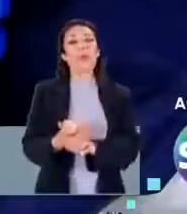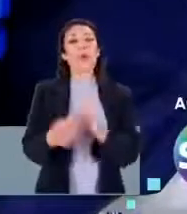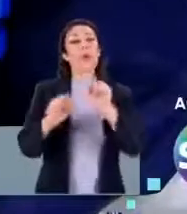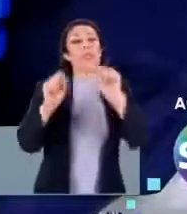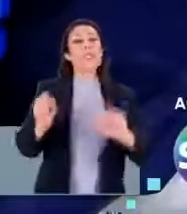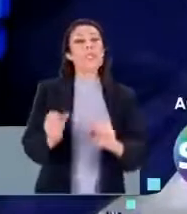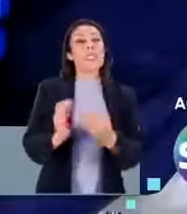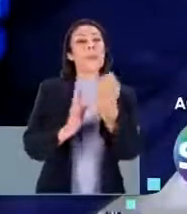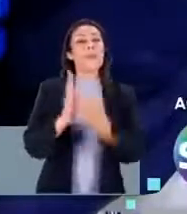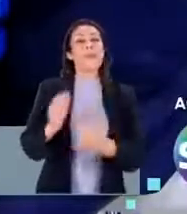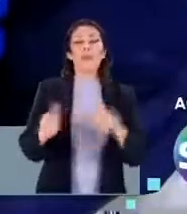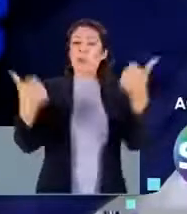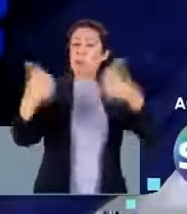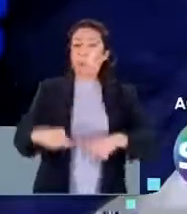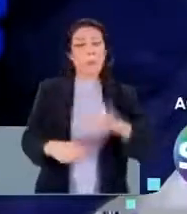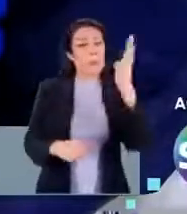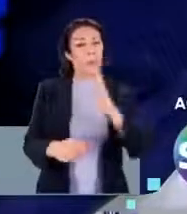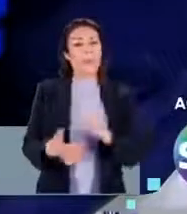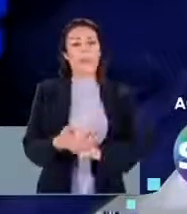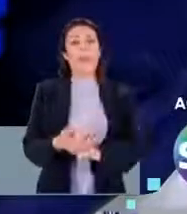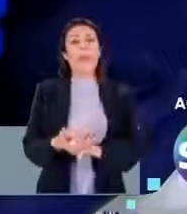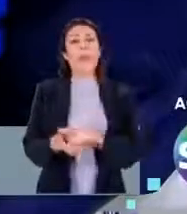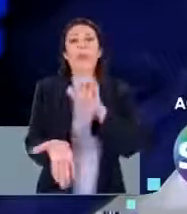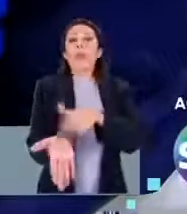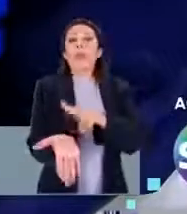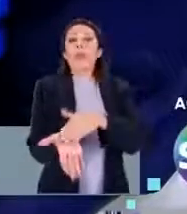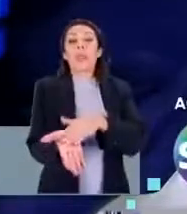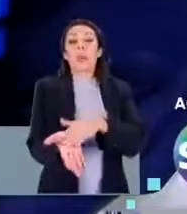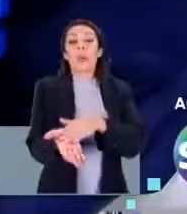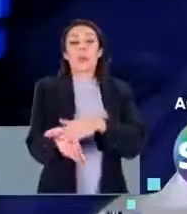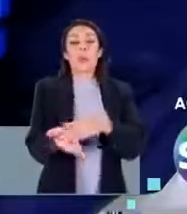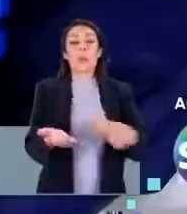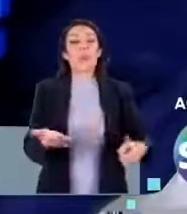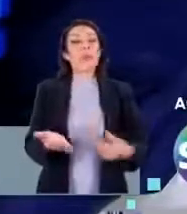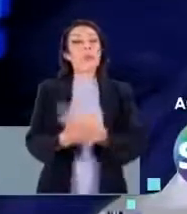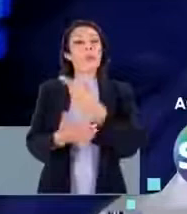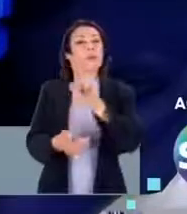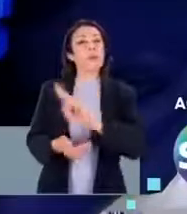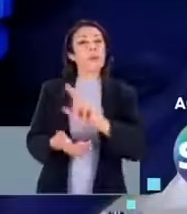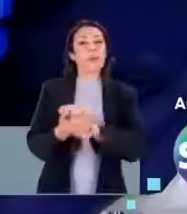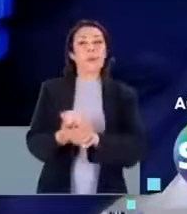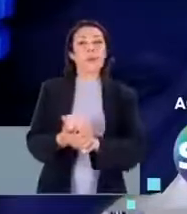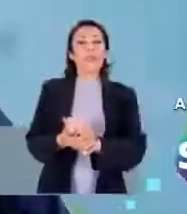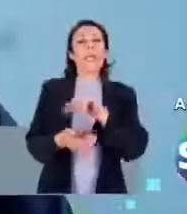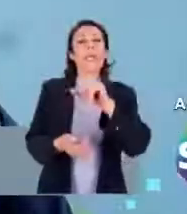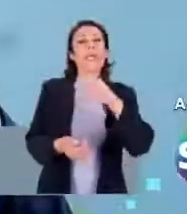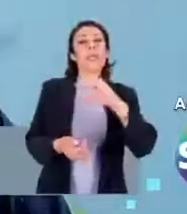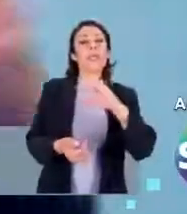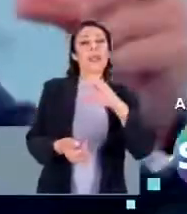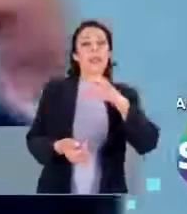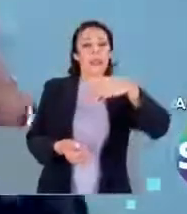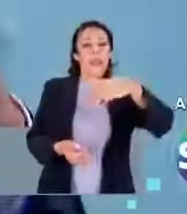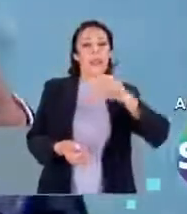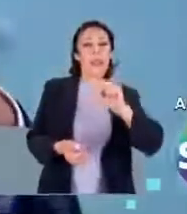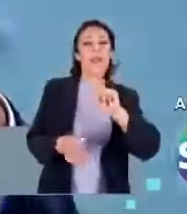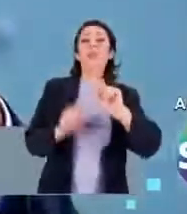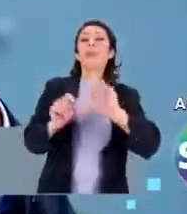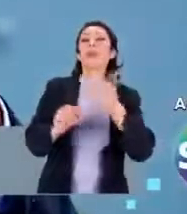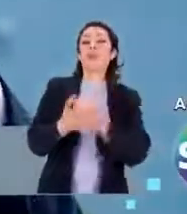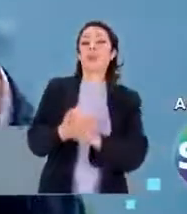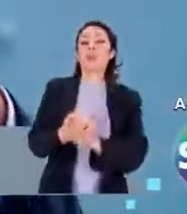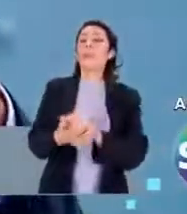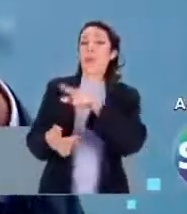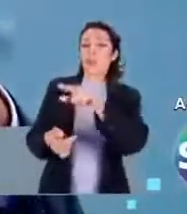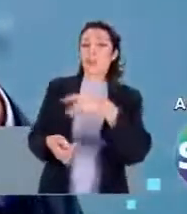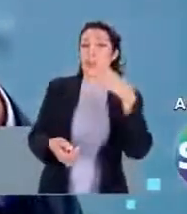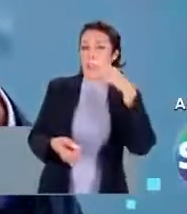mais perverso do Brasil é o que se cobra sobre o consumo e a substância dele é o ICMS Então o que acontece lá o ratinho o governador